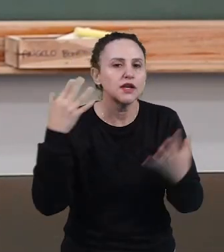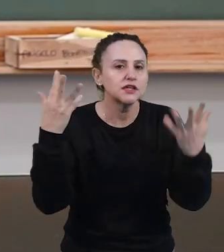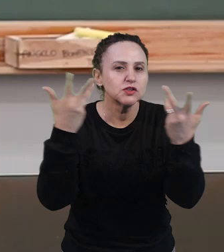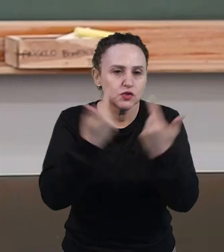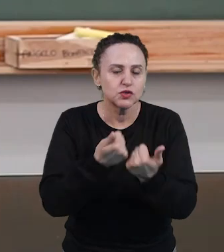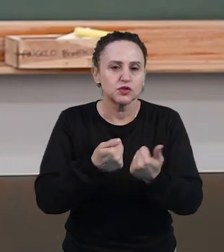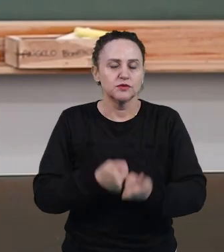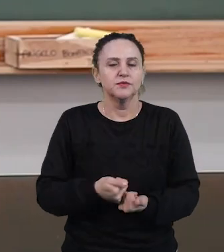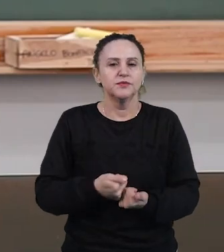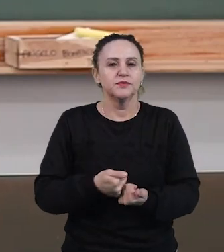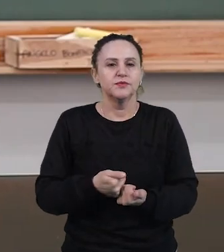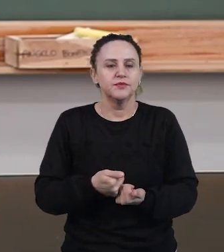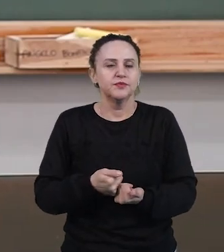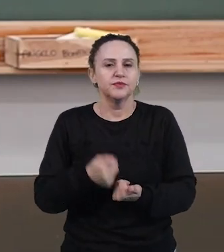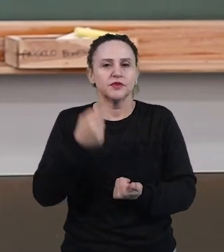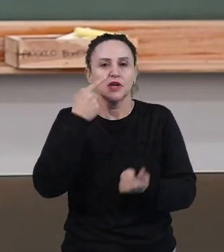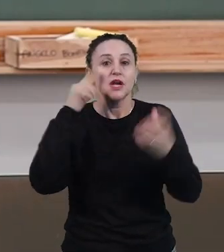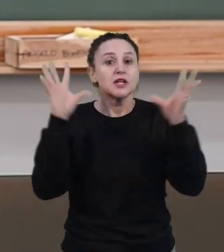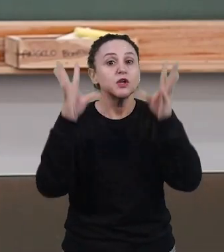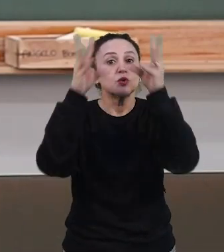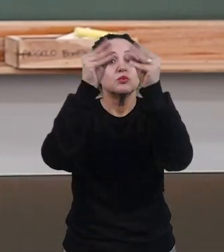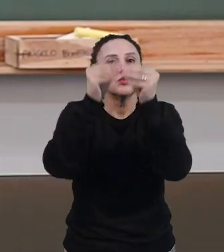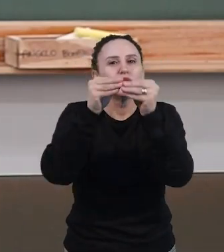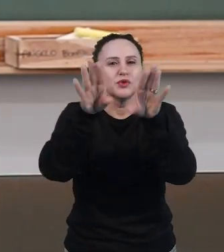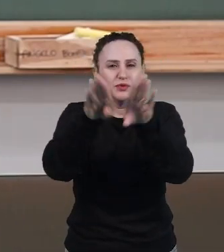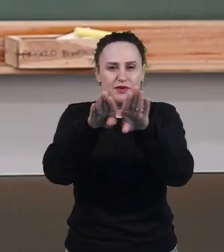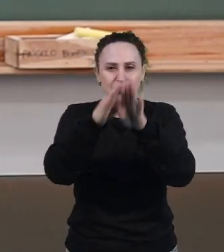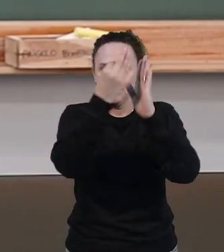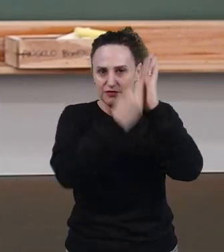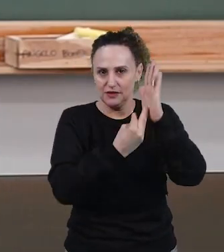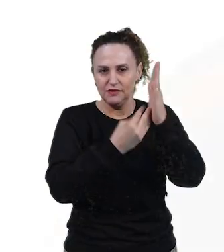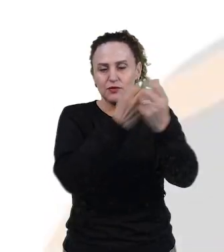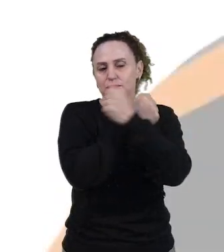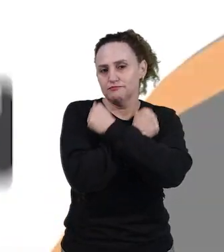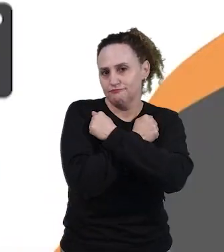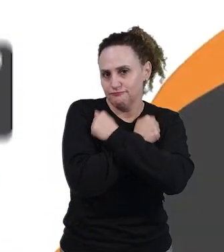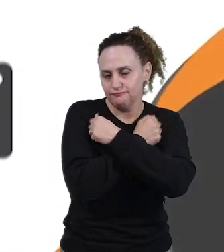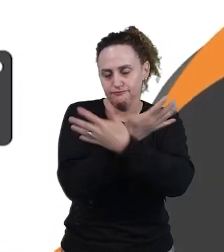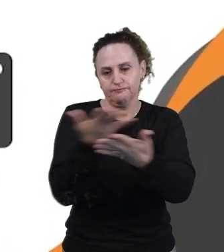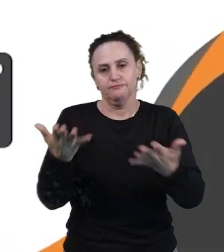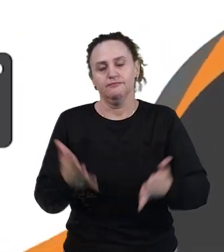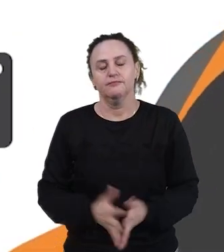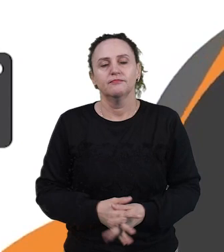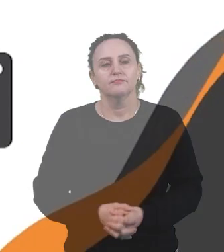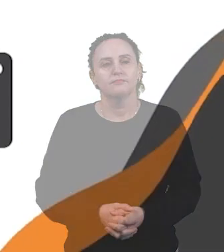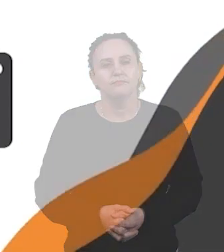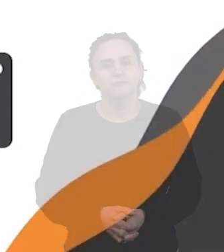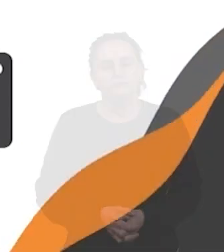no Moodle também, que vai ajudar vocês a pensarem. Um abraço!